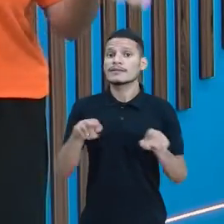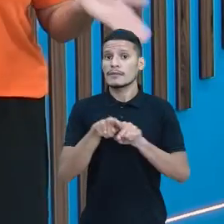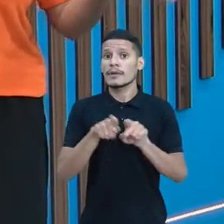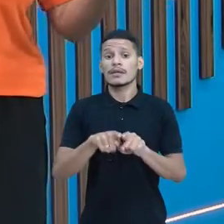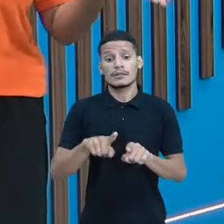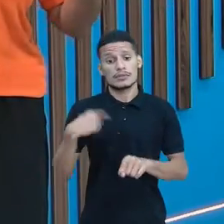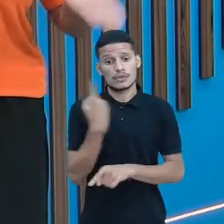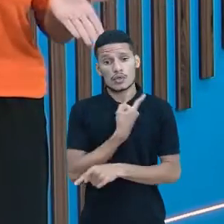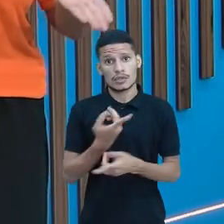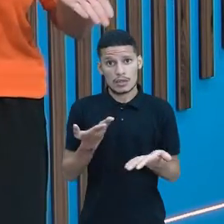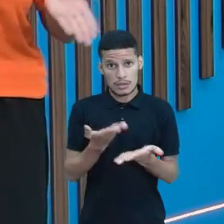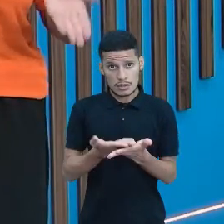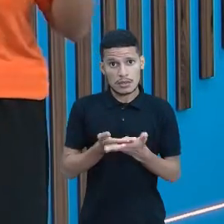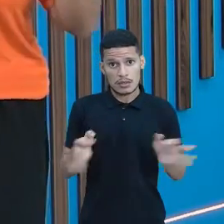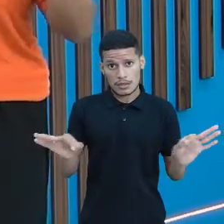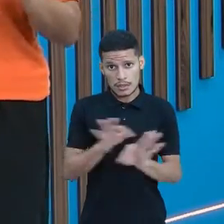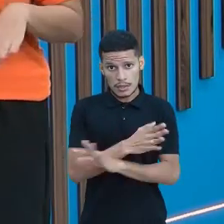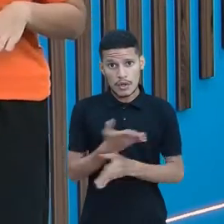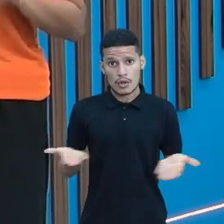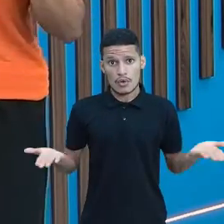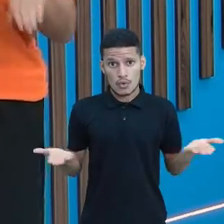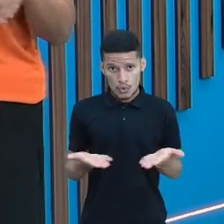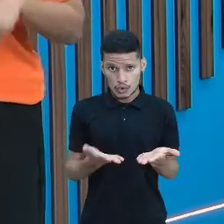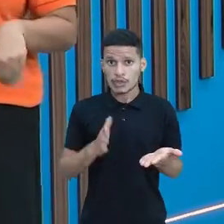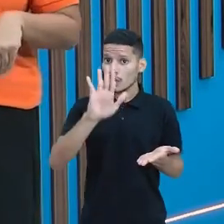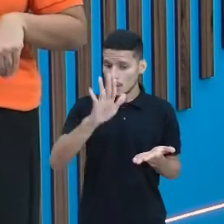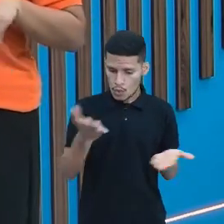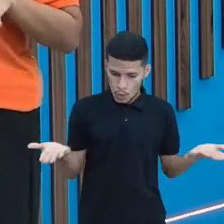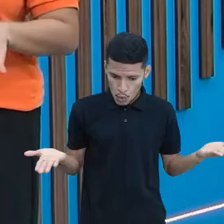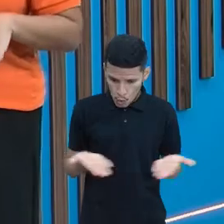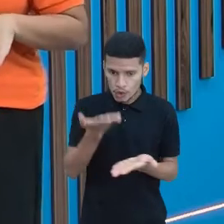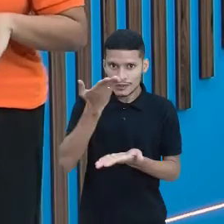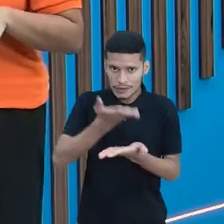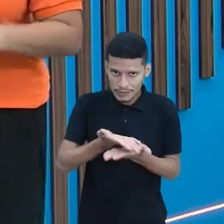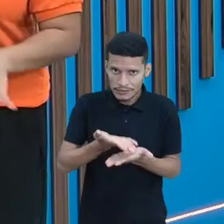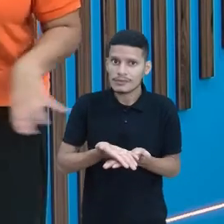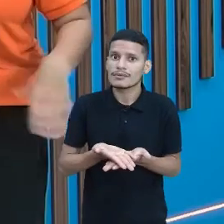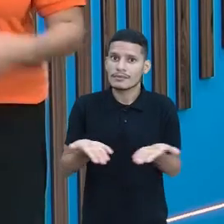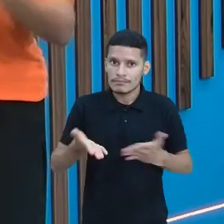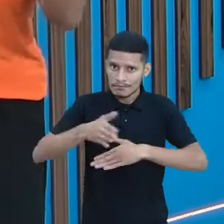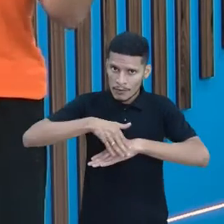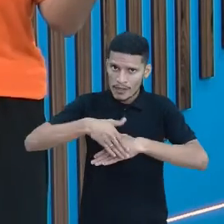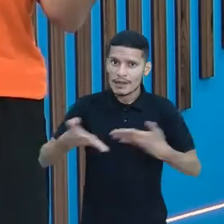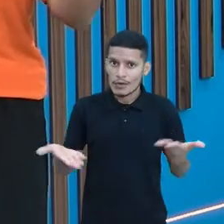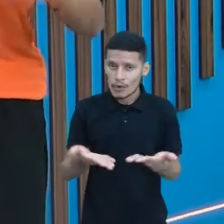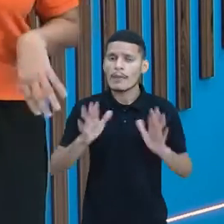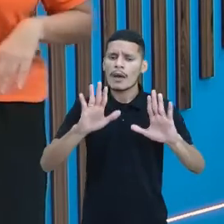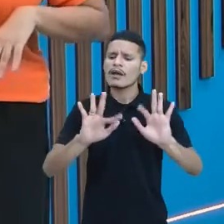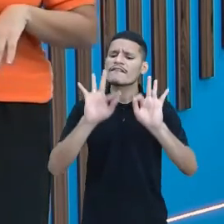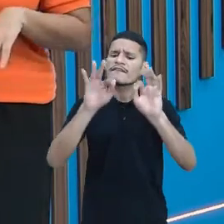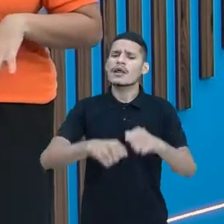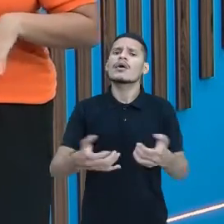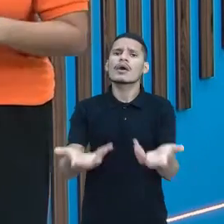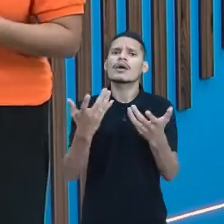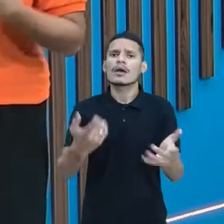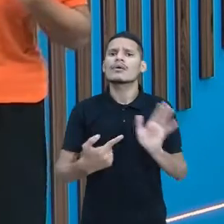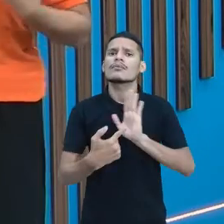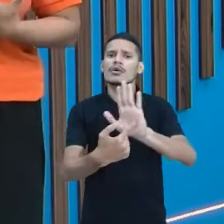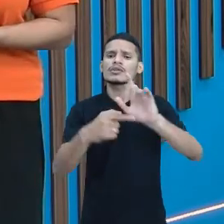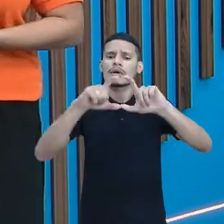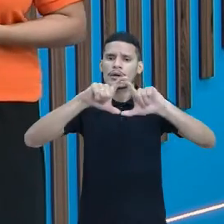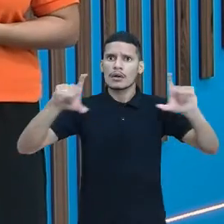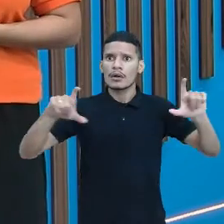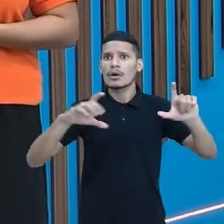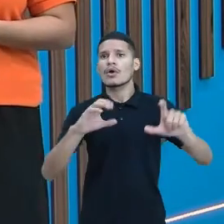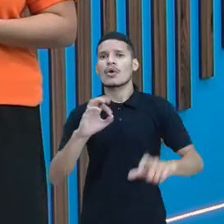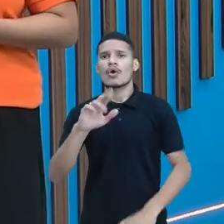aula termina aqui hoje. Calma, essa aula termina hoje aqui, nesse momento. E para encerrar, eu queria trazer uma citação